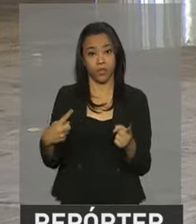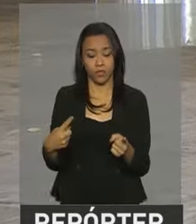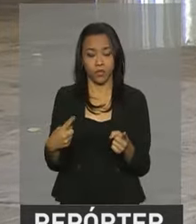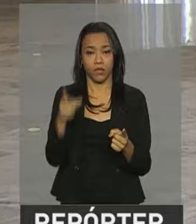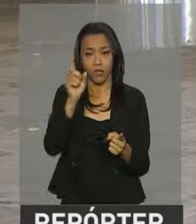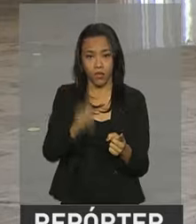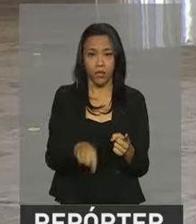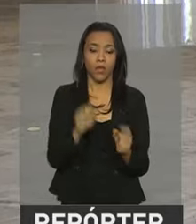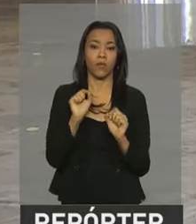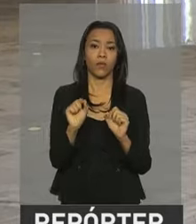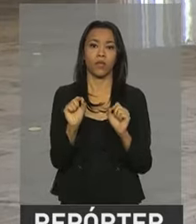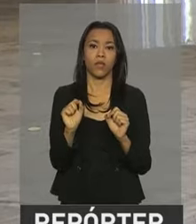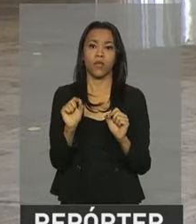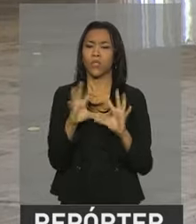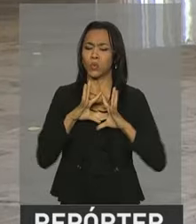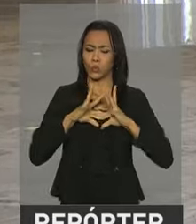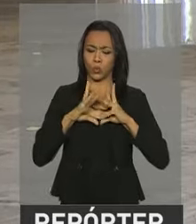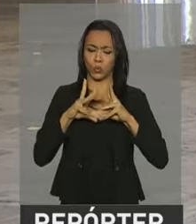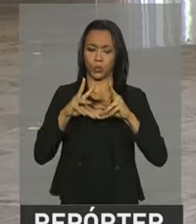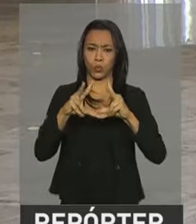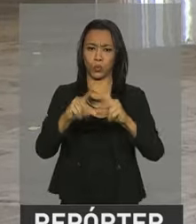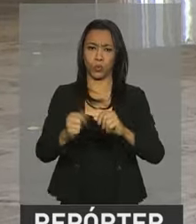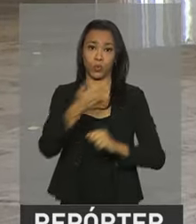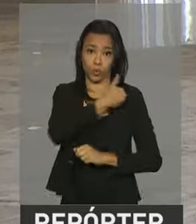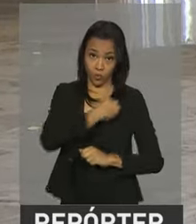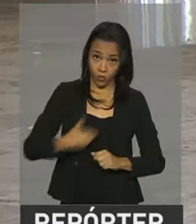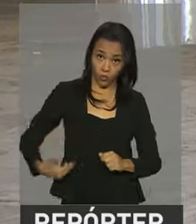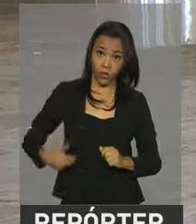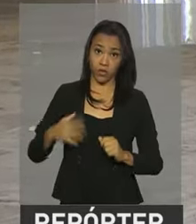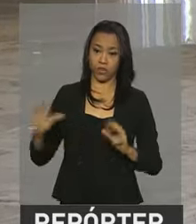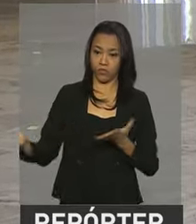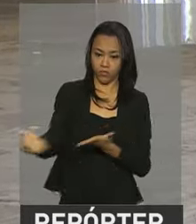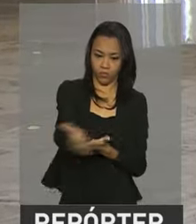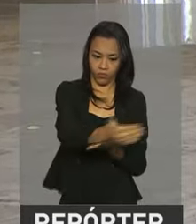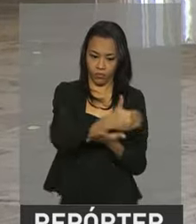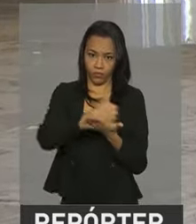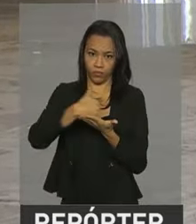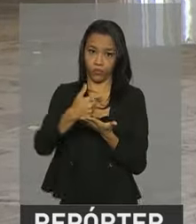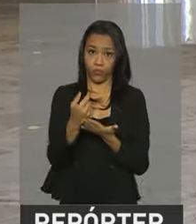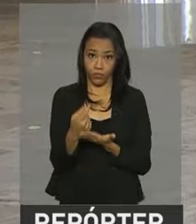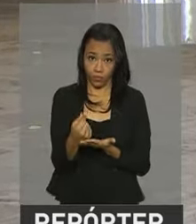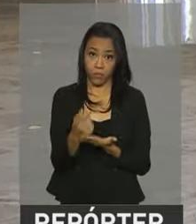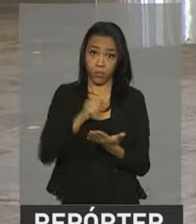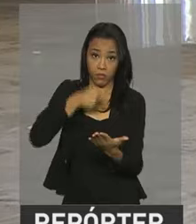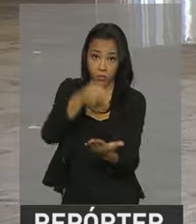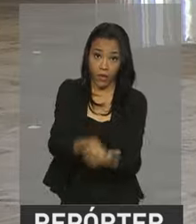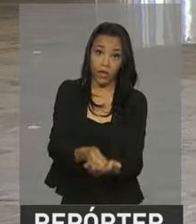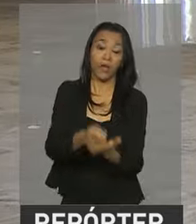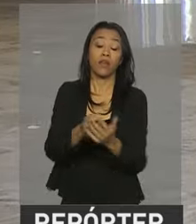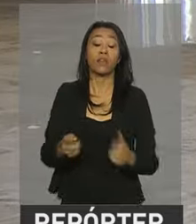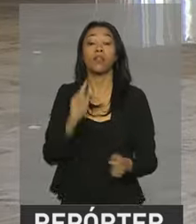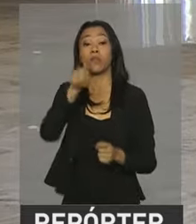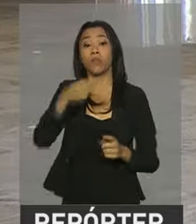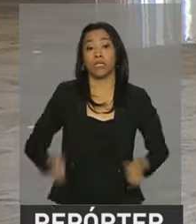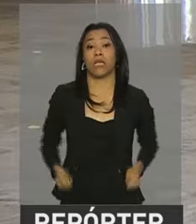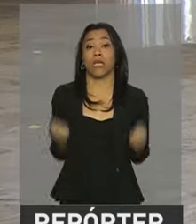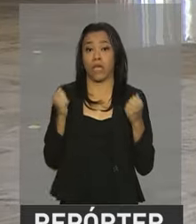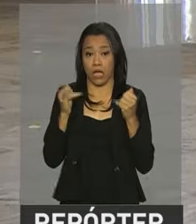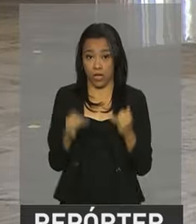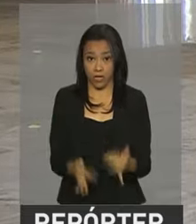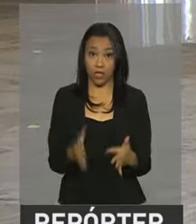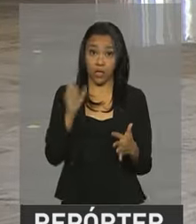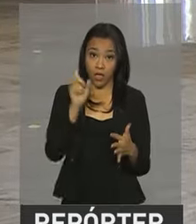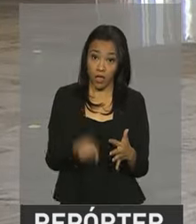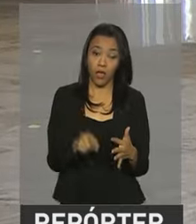na expectativa entre tudo aquilo que o governo vai arrecadar Ou acha que vai arrecadar e tudo aquilo que o governo vai gastar ou seja tudo aquilo que o